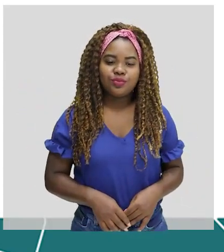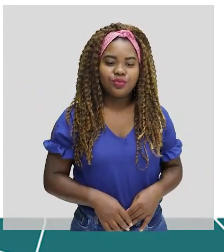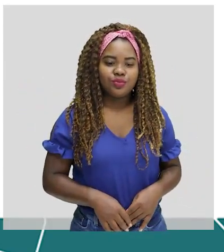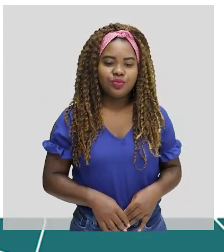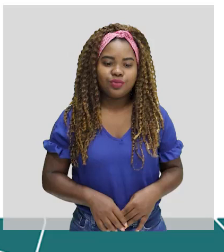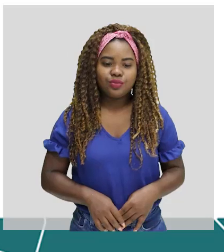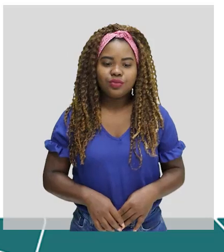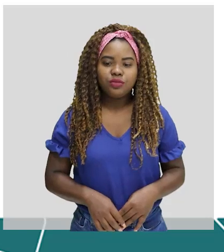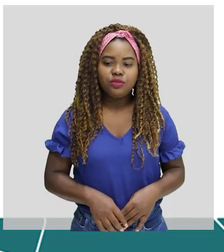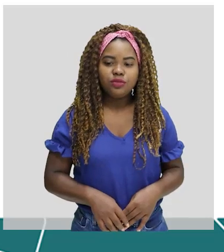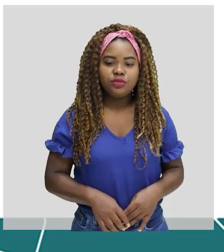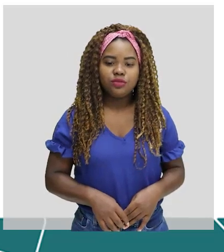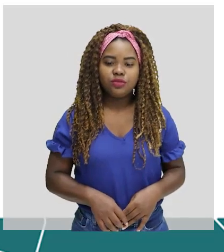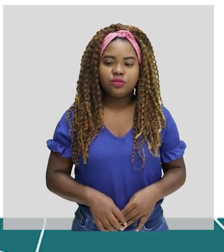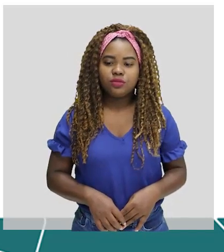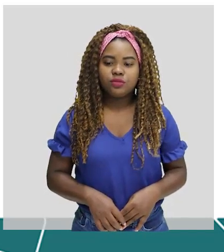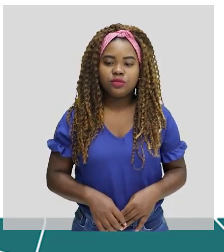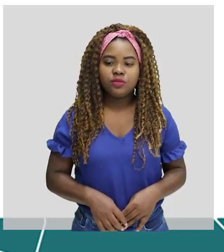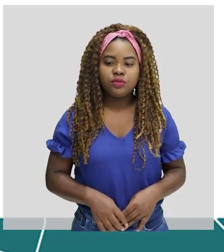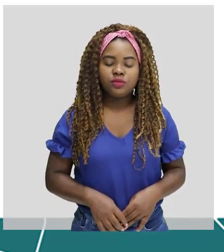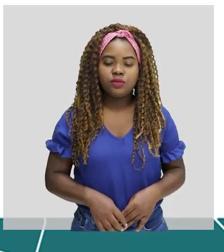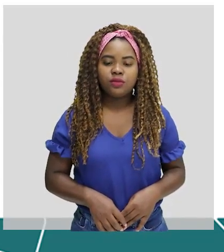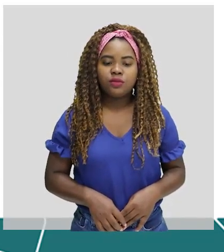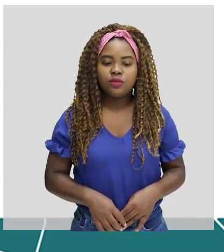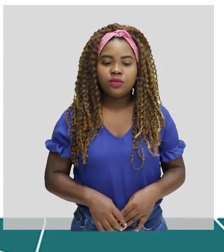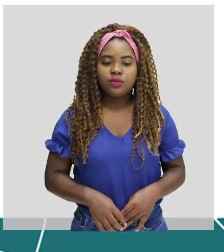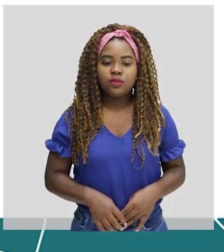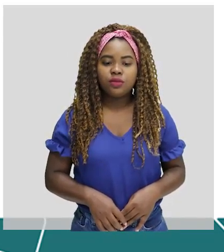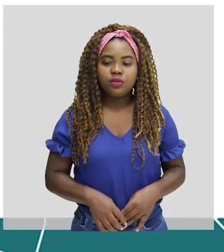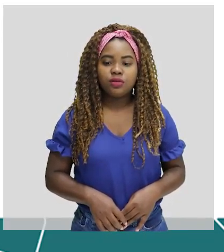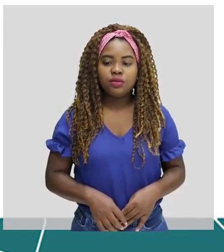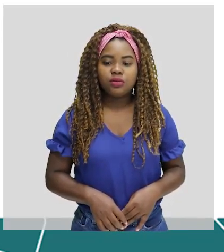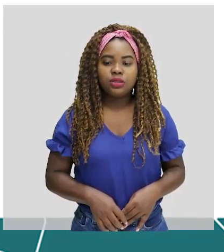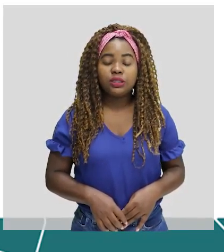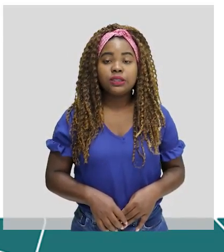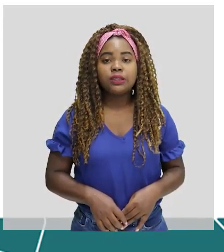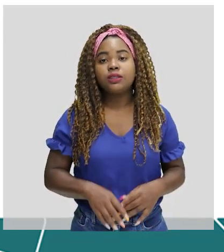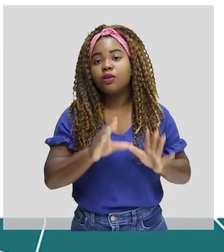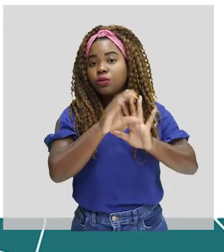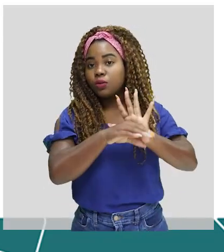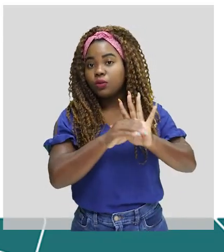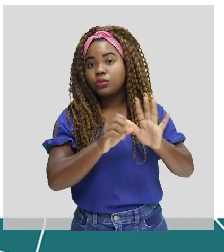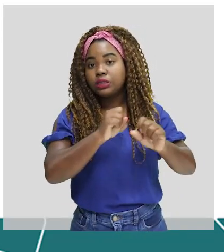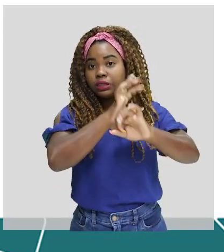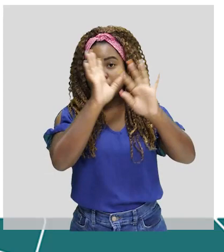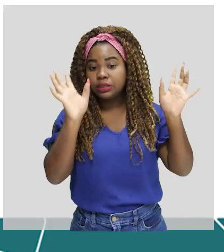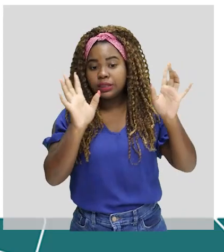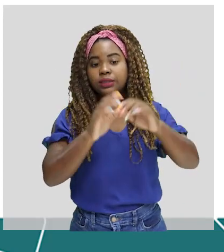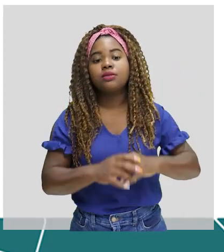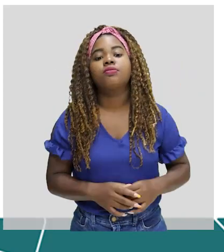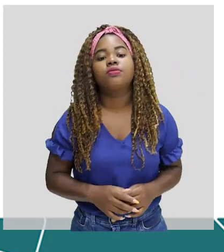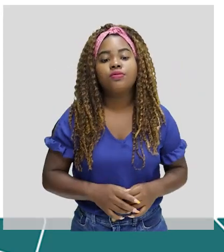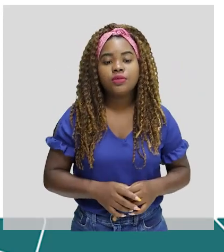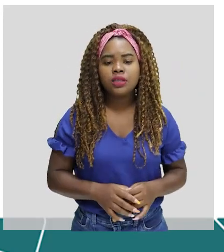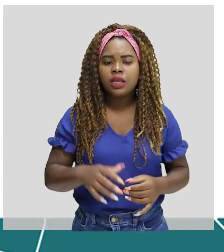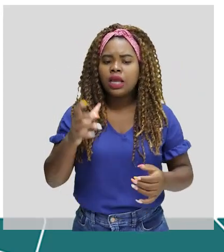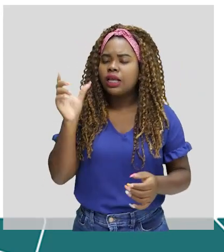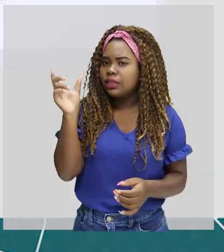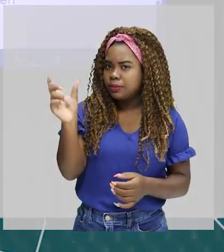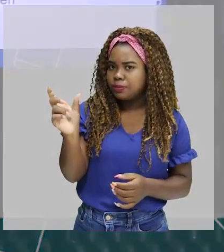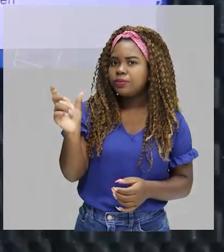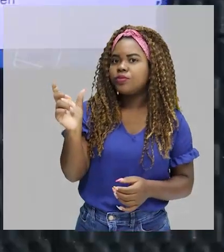the same and have the same meaning. Essa é a definição mais clássica, tá bom? Cognatas